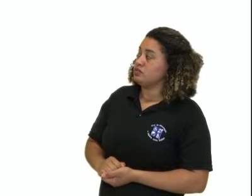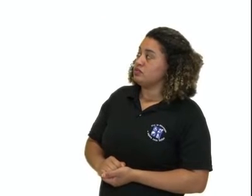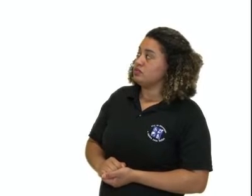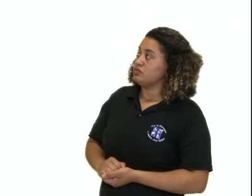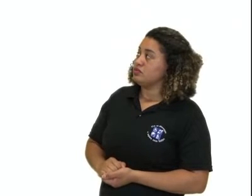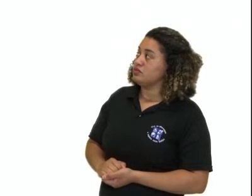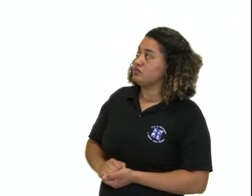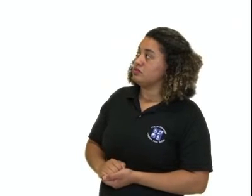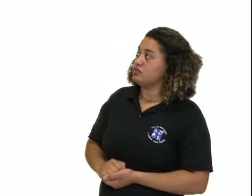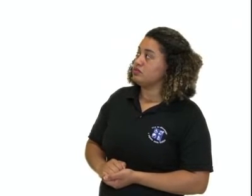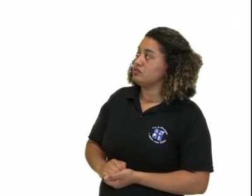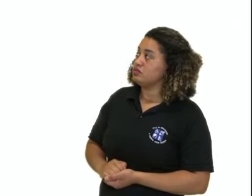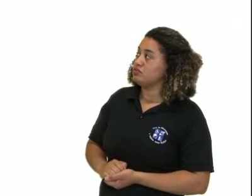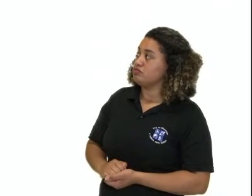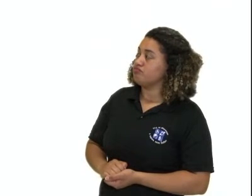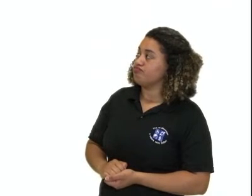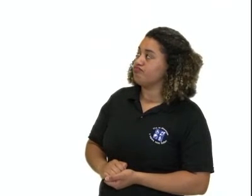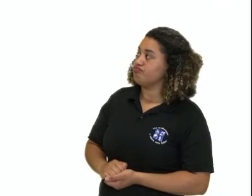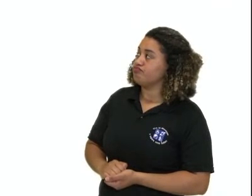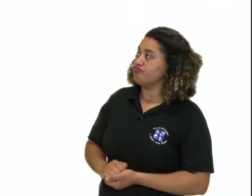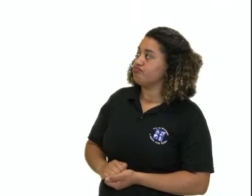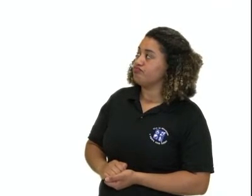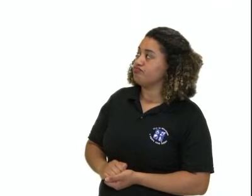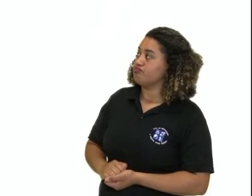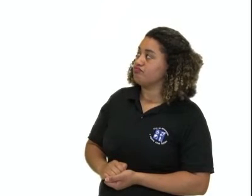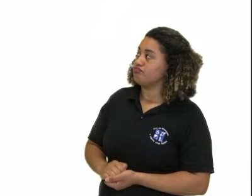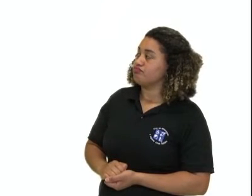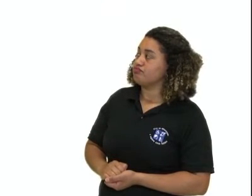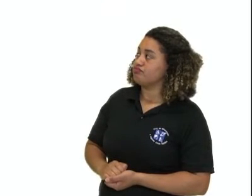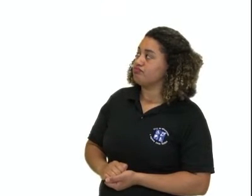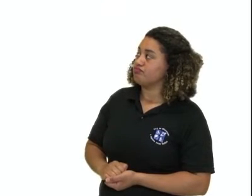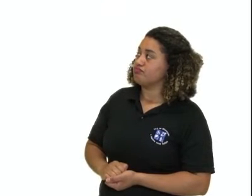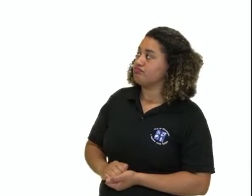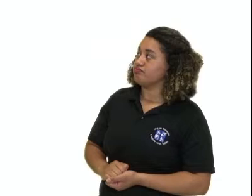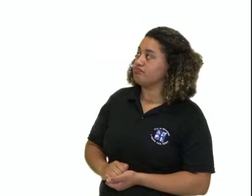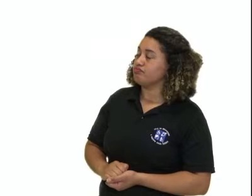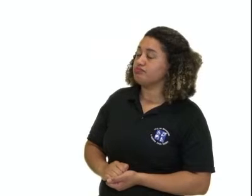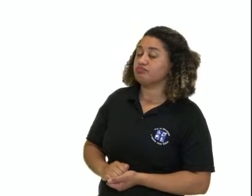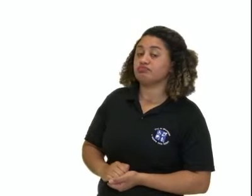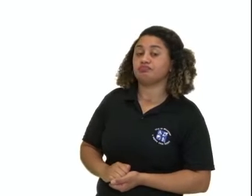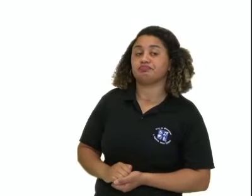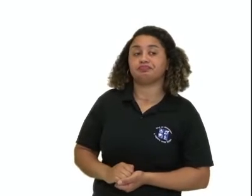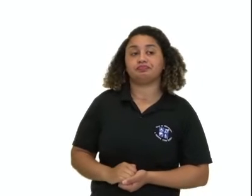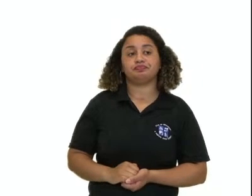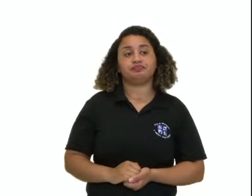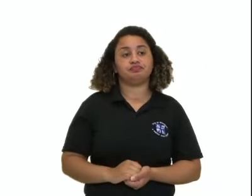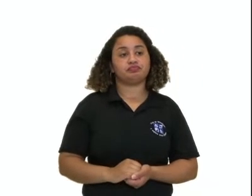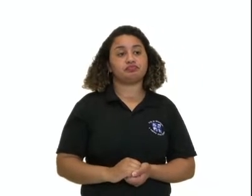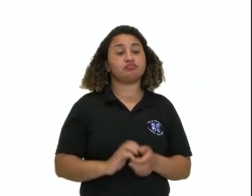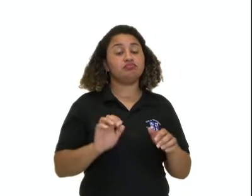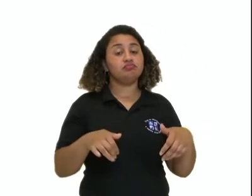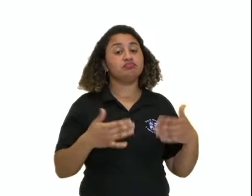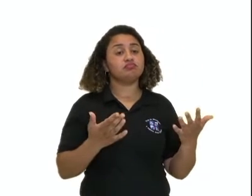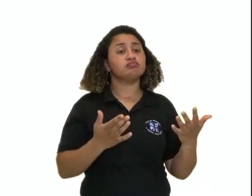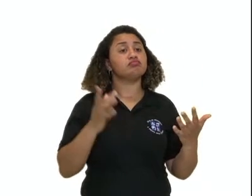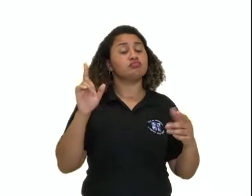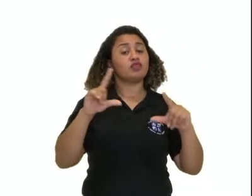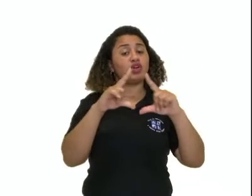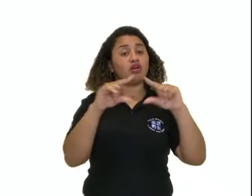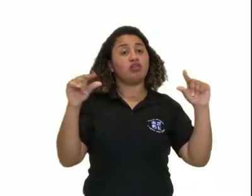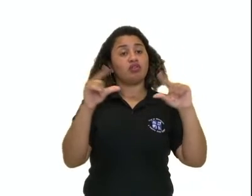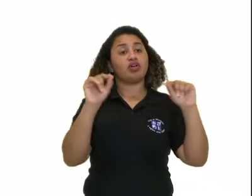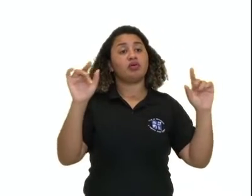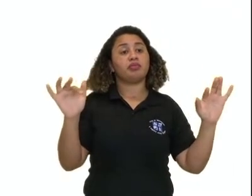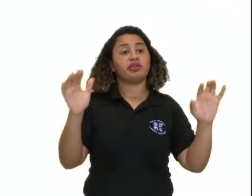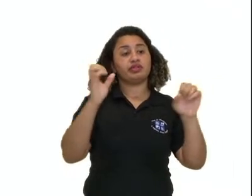número de termos e tudo isso divididos por 2. Essa é a fórmula da